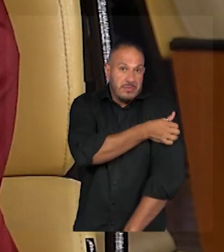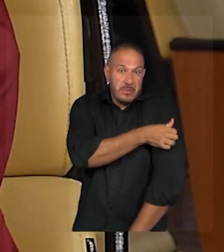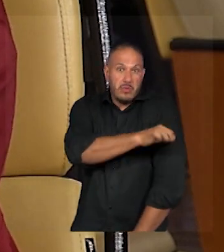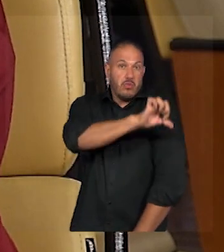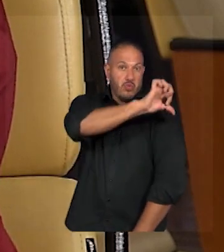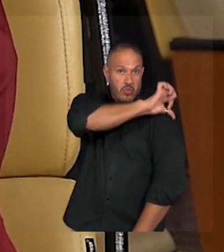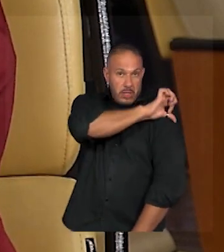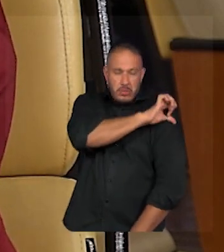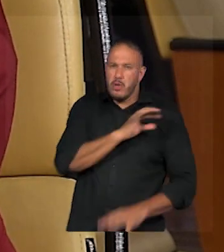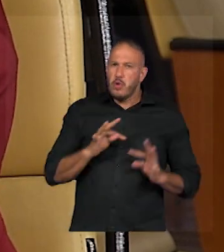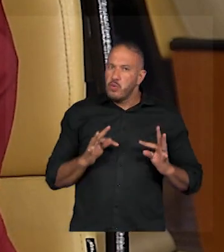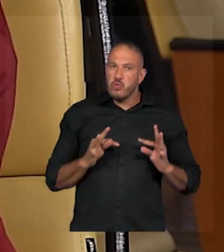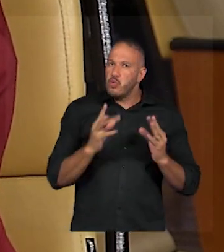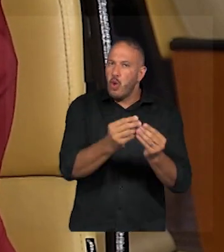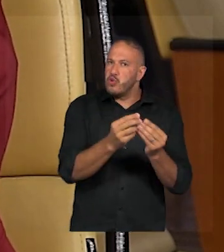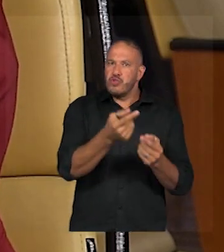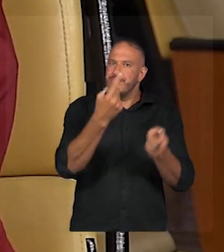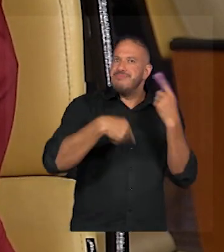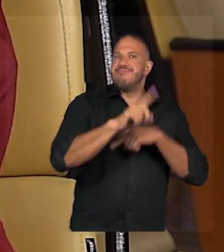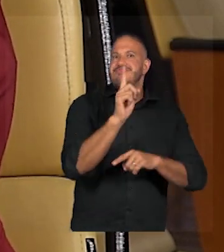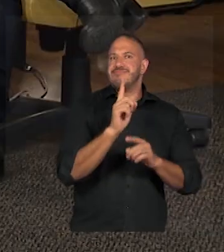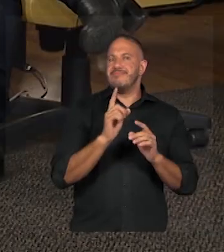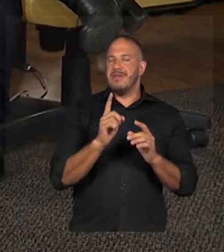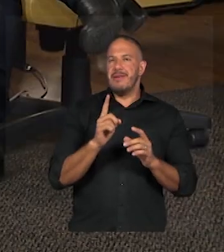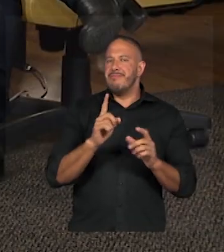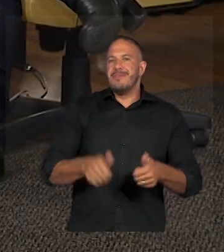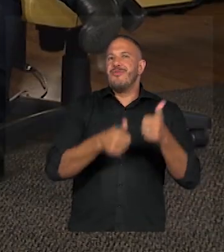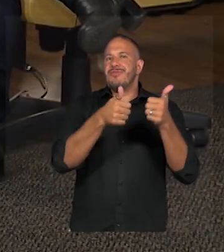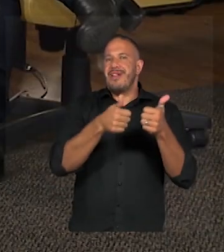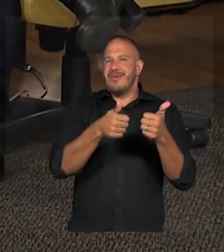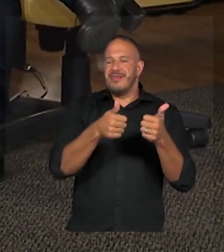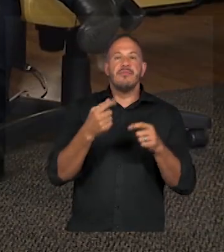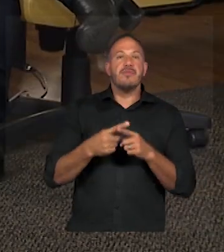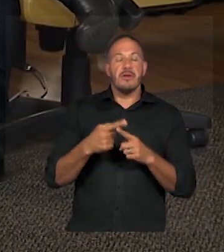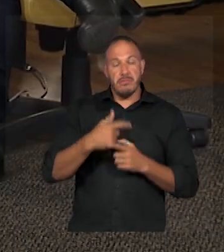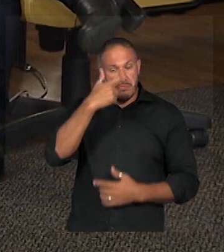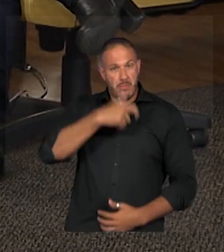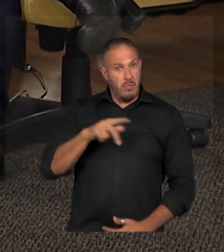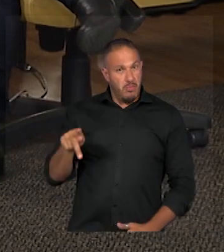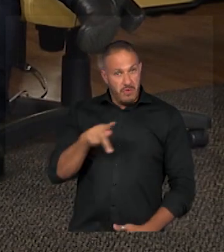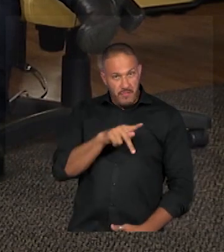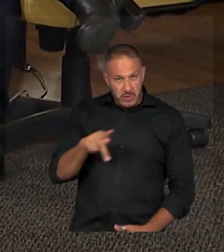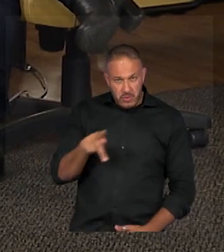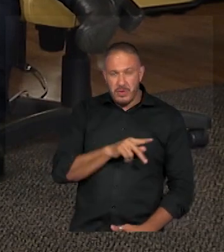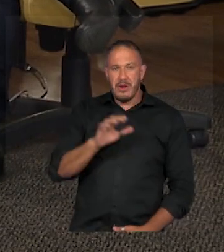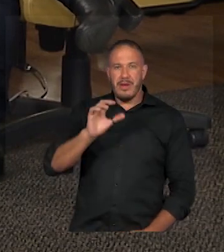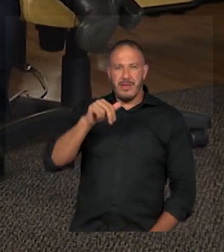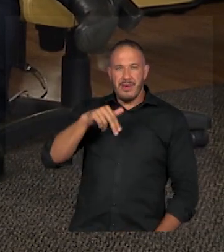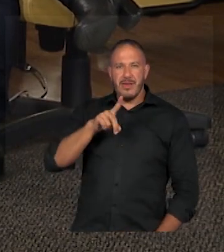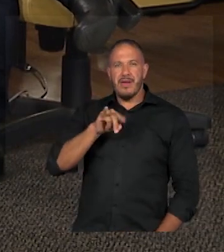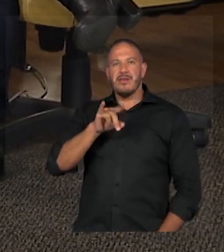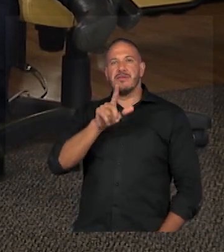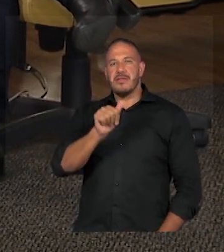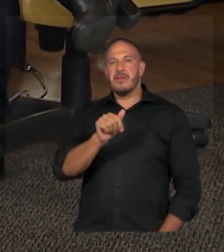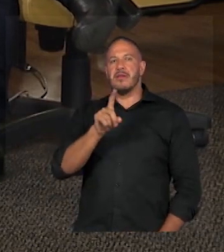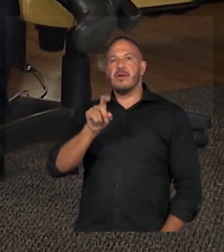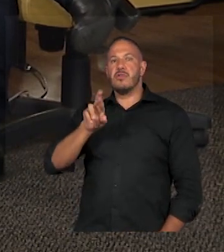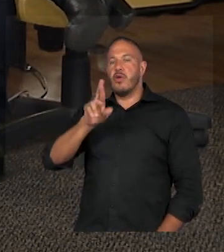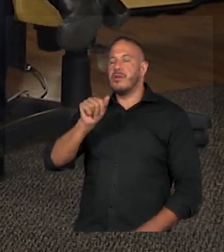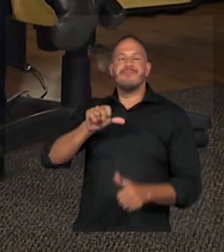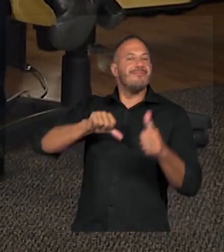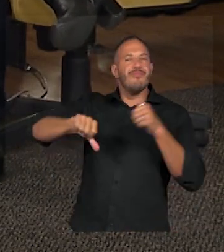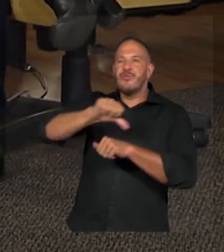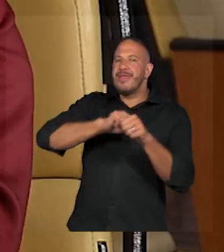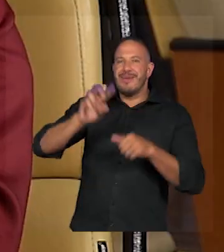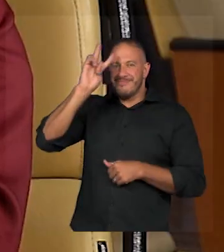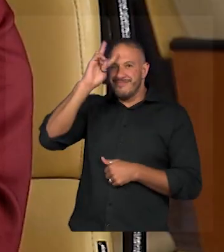ano, todos ganharam com a implementação do polo. Porque o meu professor, o professor do Cândida Dora, ele teve que mudar a sua